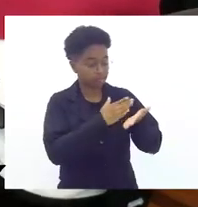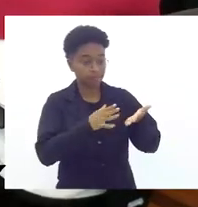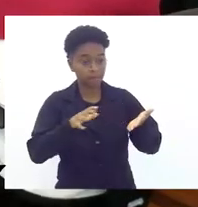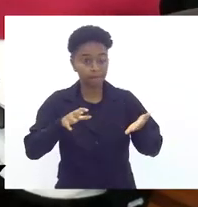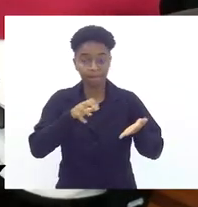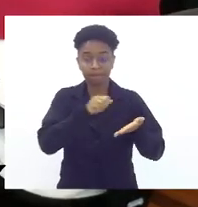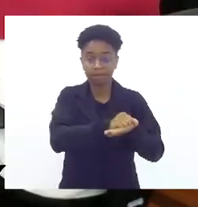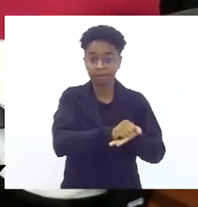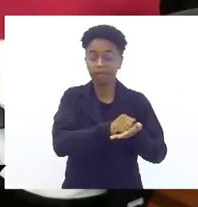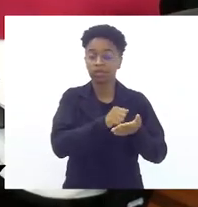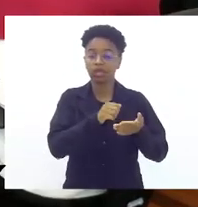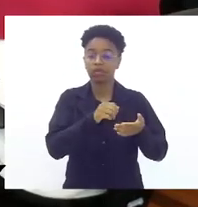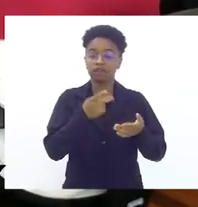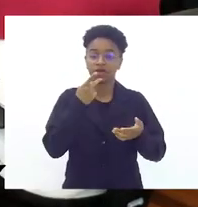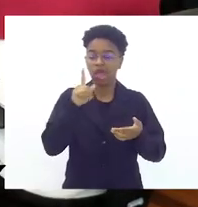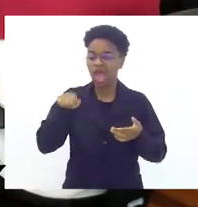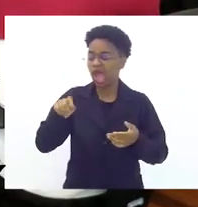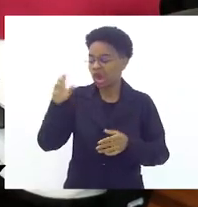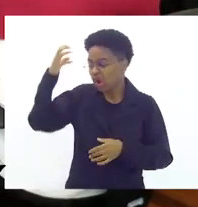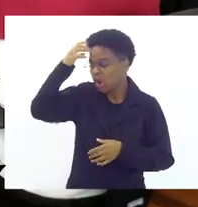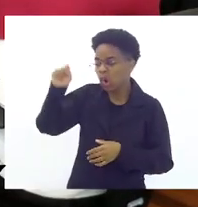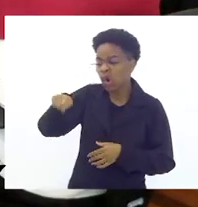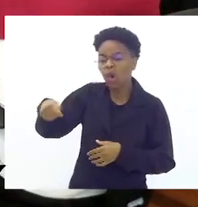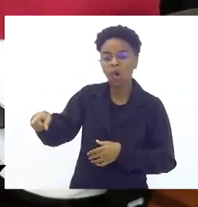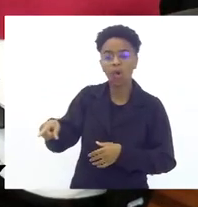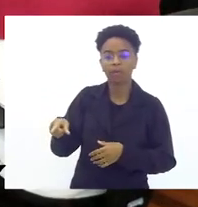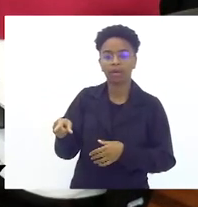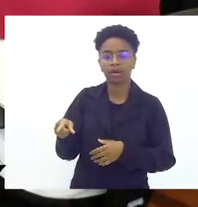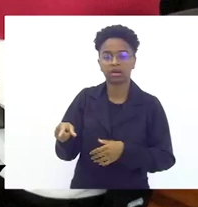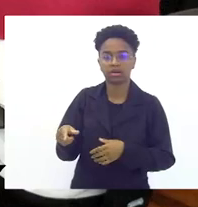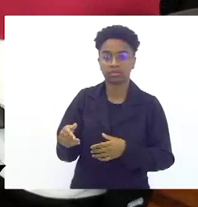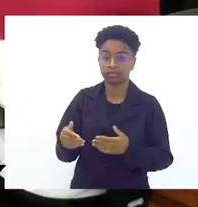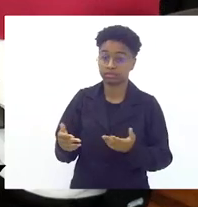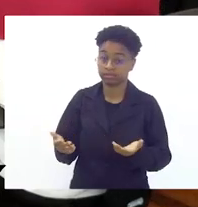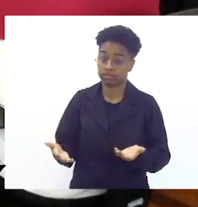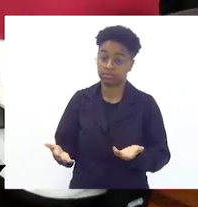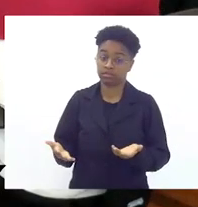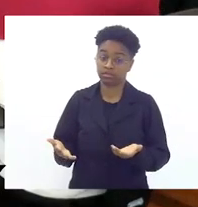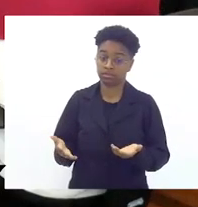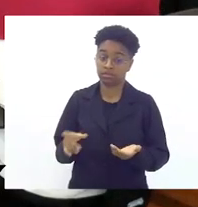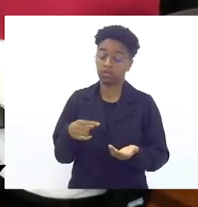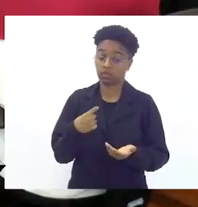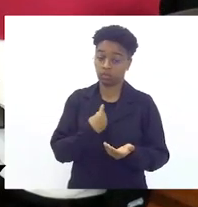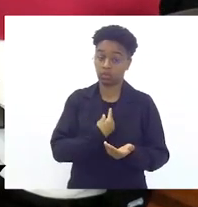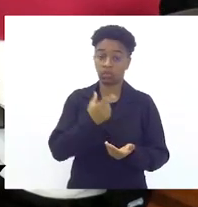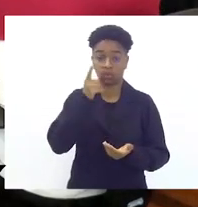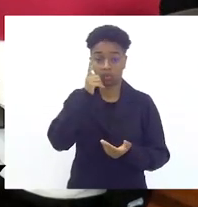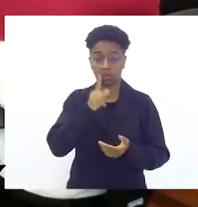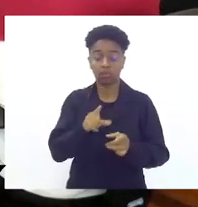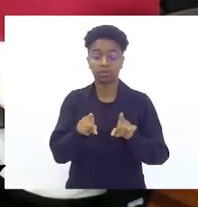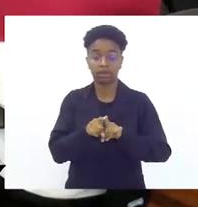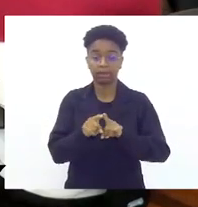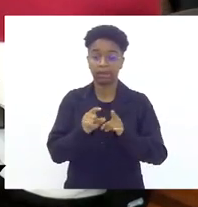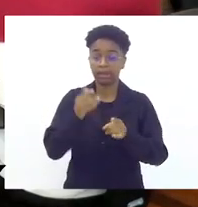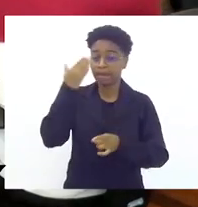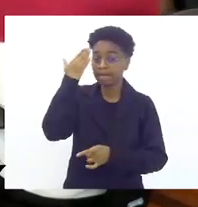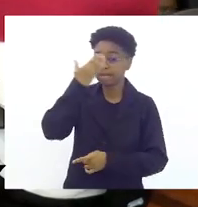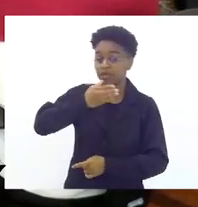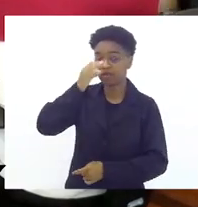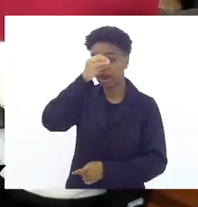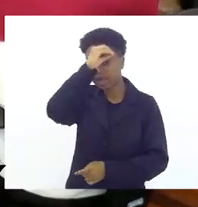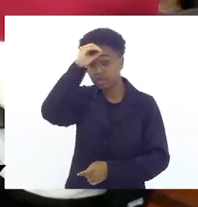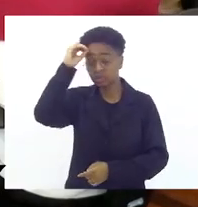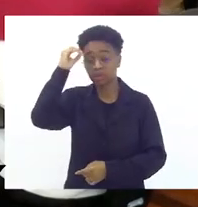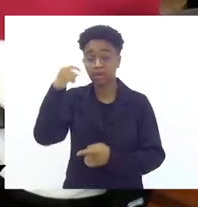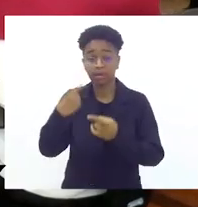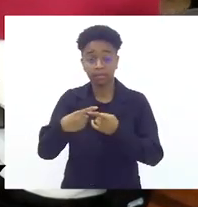os grandes culpados de terem botado fogo na UPP de Manguinhos a gente conseguiu inclusive uma provar Inocência porque a gente conseguiu